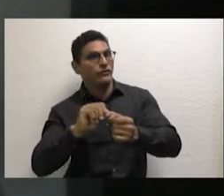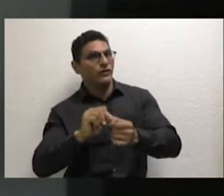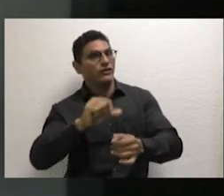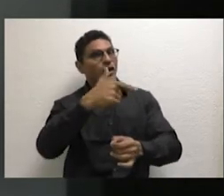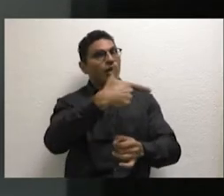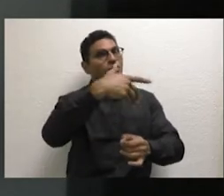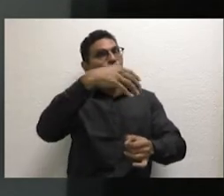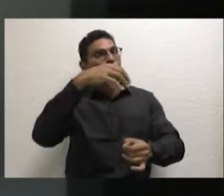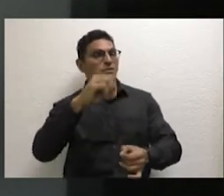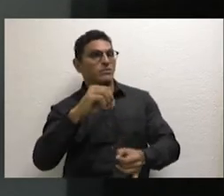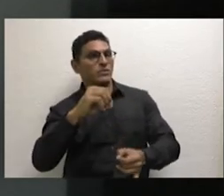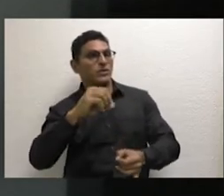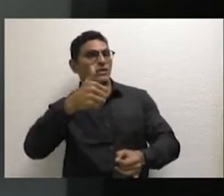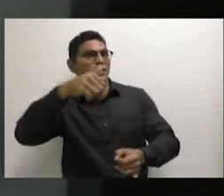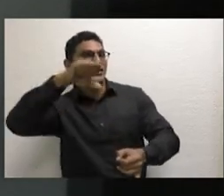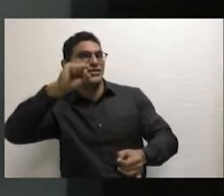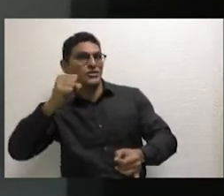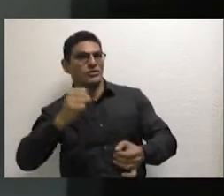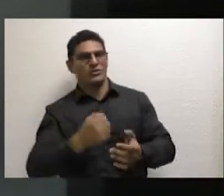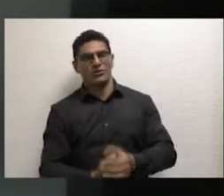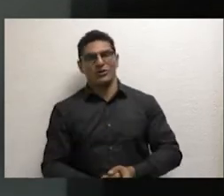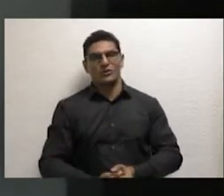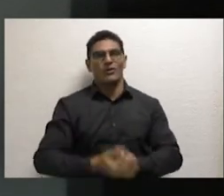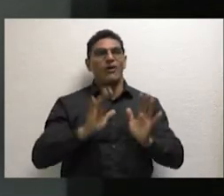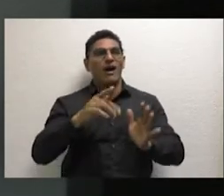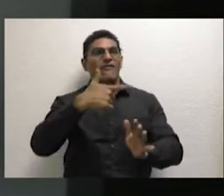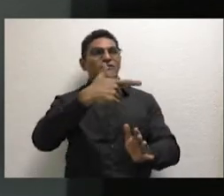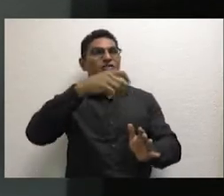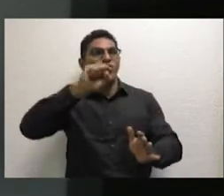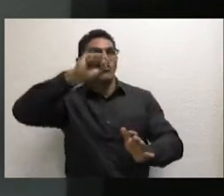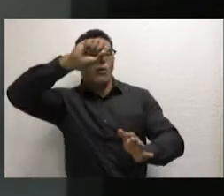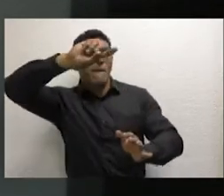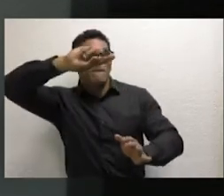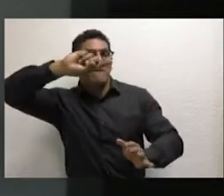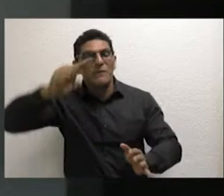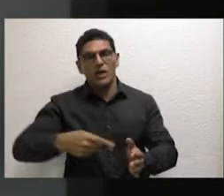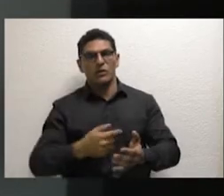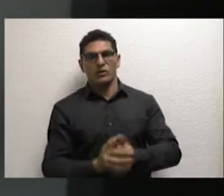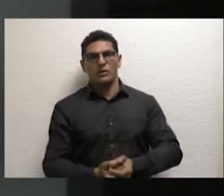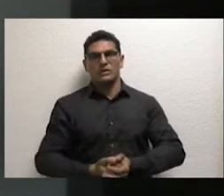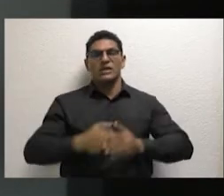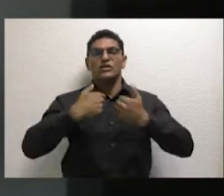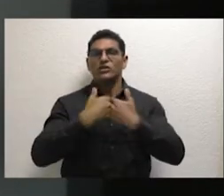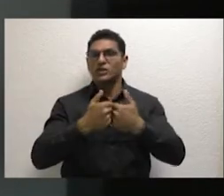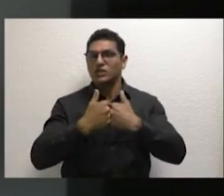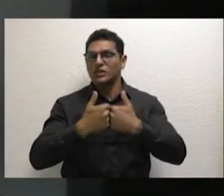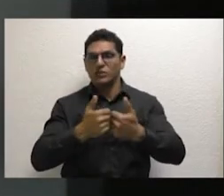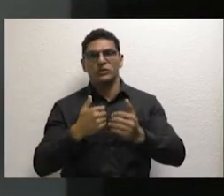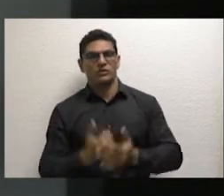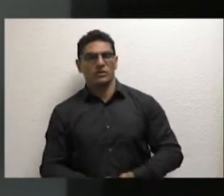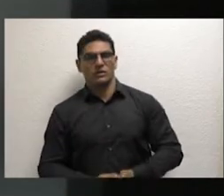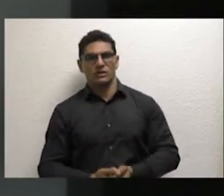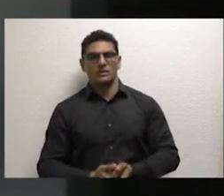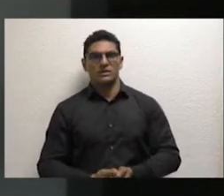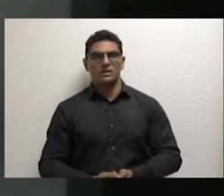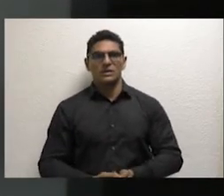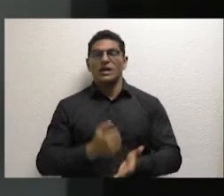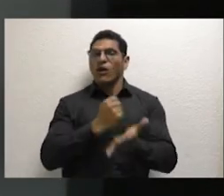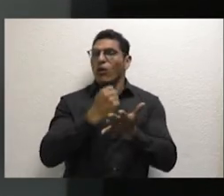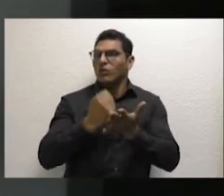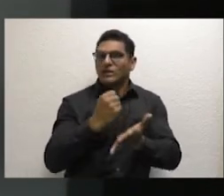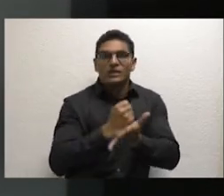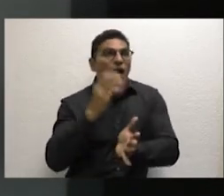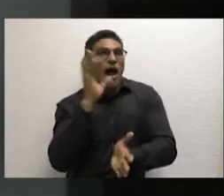2018 a 28 milhões de transporte escolar seja contratado na